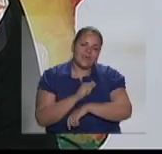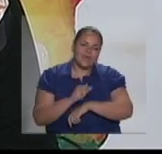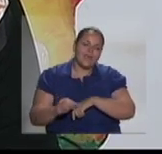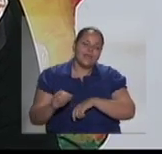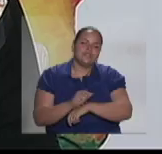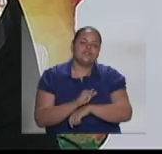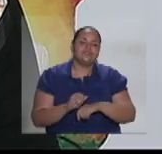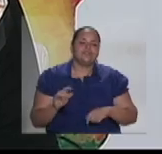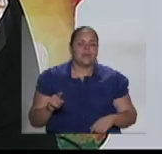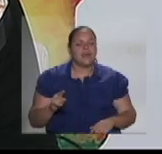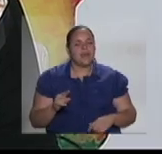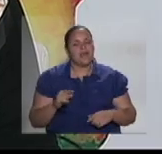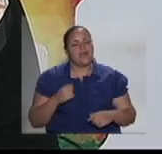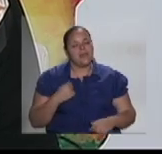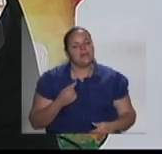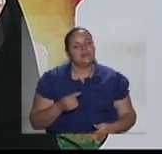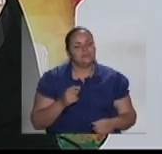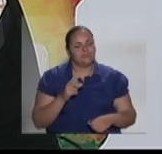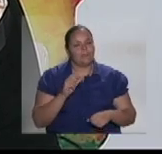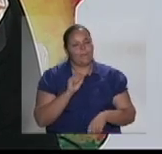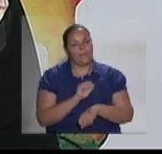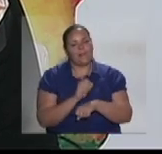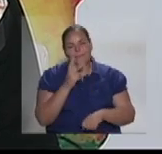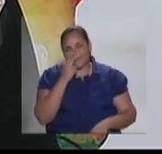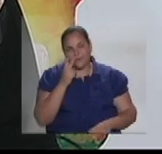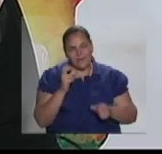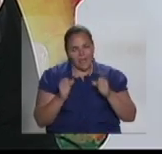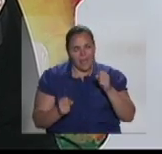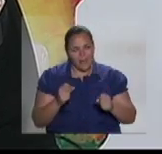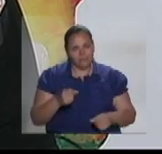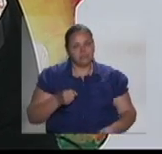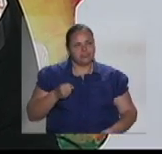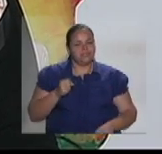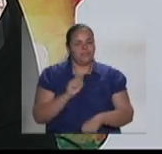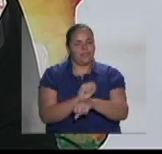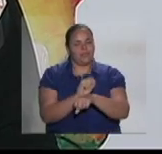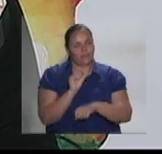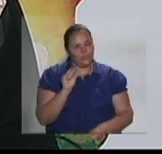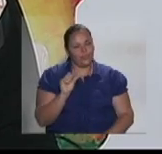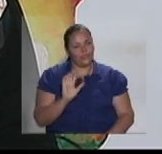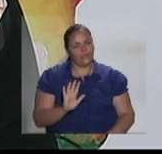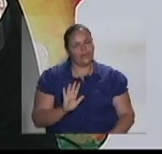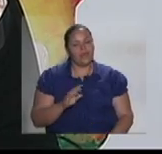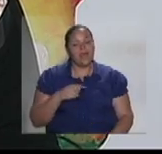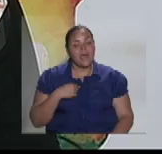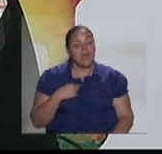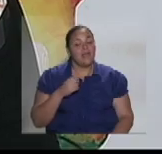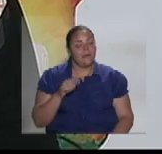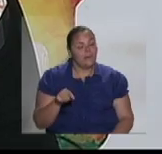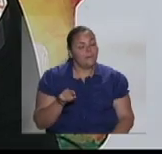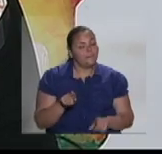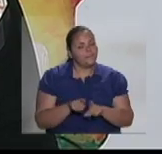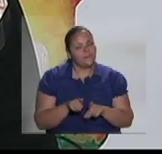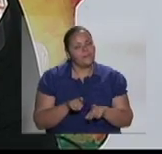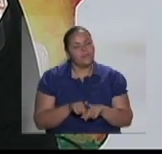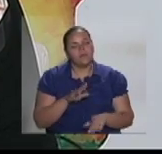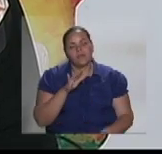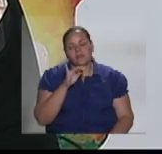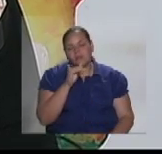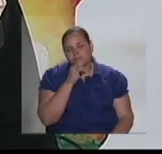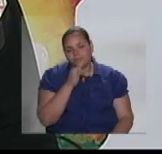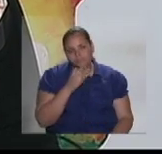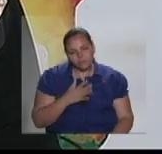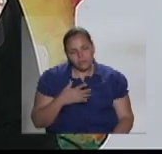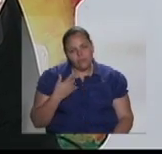criou para segurar um pouquinho, puxar um freio de mão, né? É super saudável que ela possa também, né?